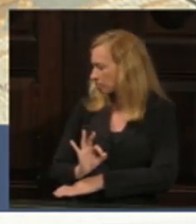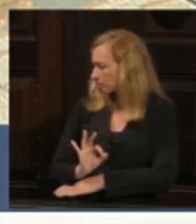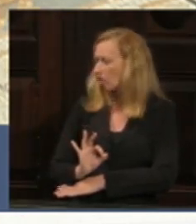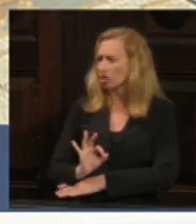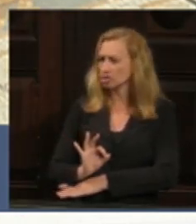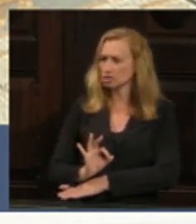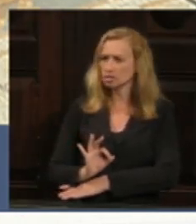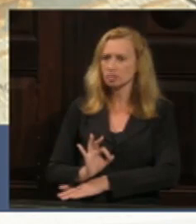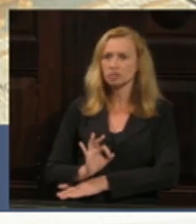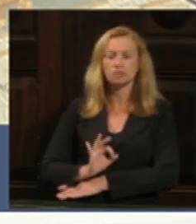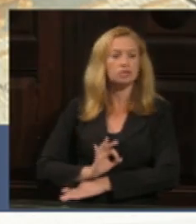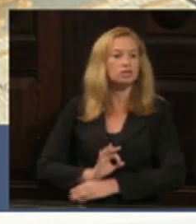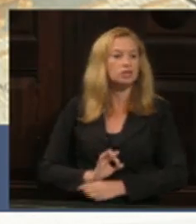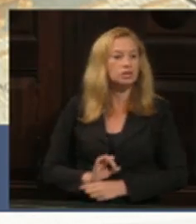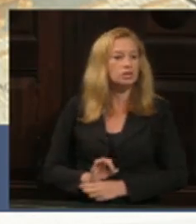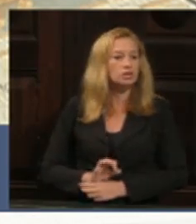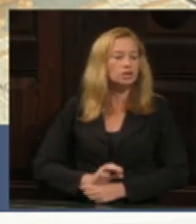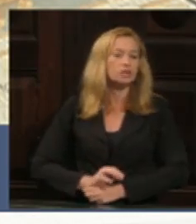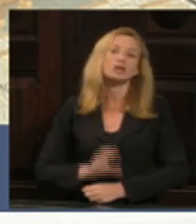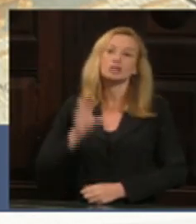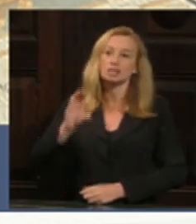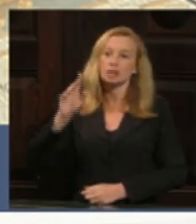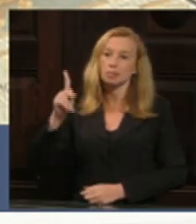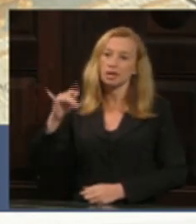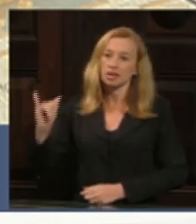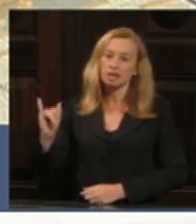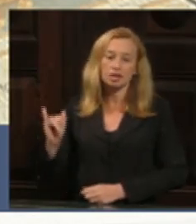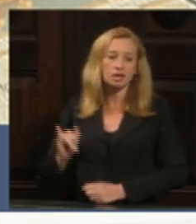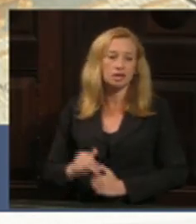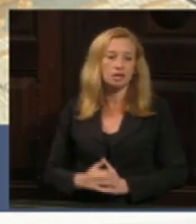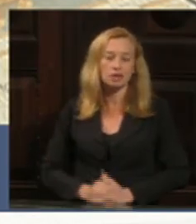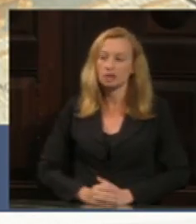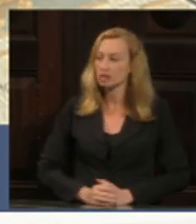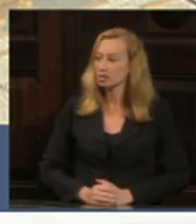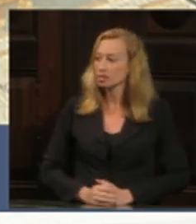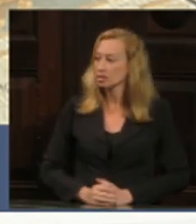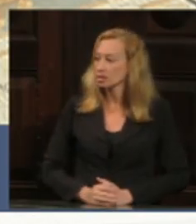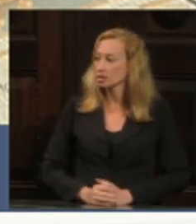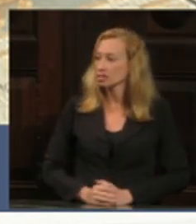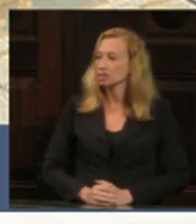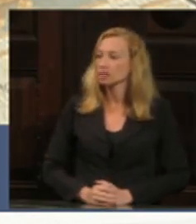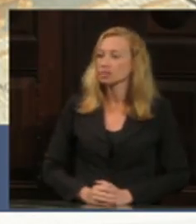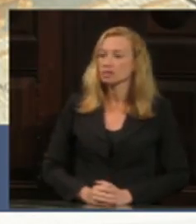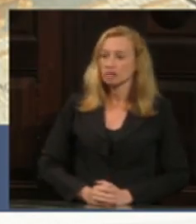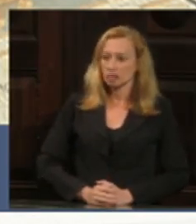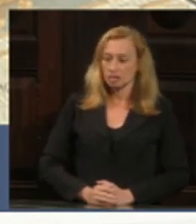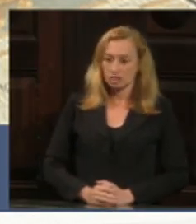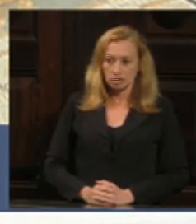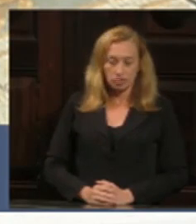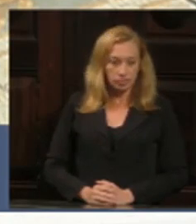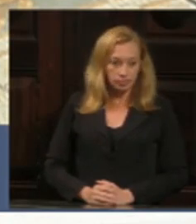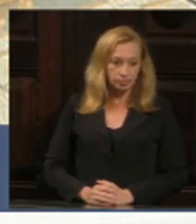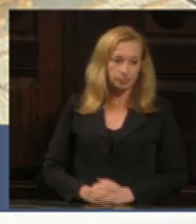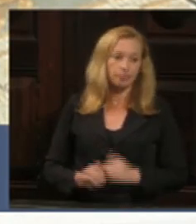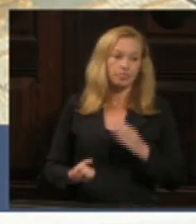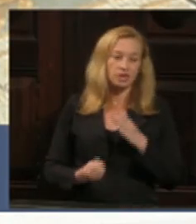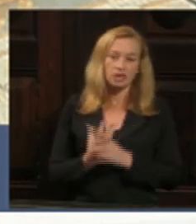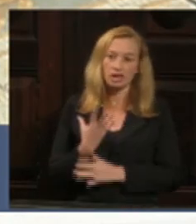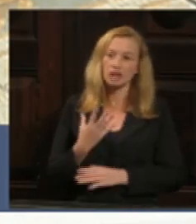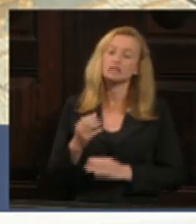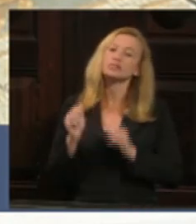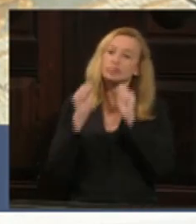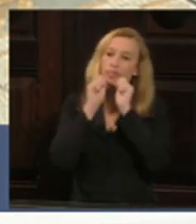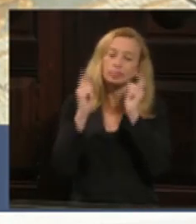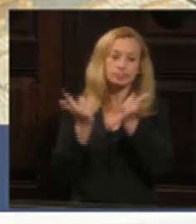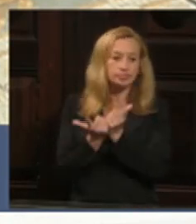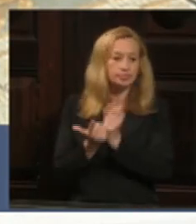eu tenho certeza que com a CPI que foi criada aqui na nossa casa, aqui na Alerj, que o senhor é um dos membros,